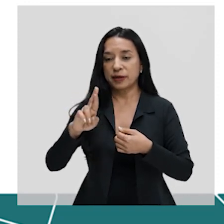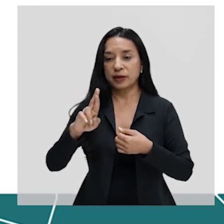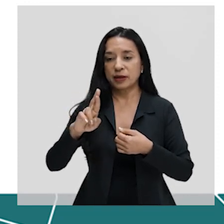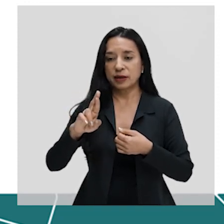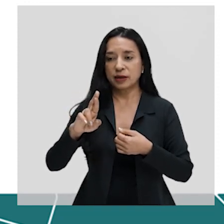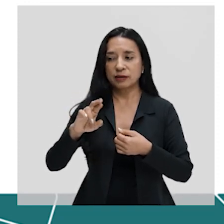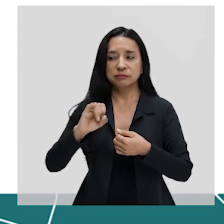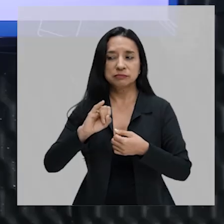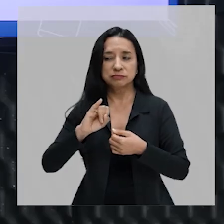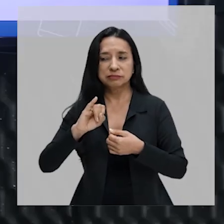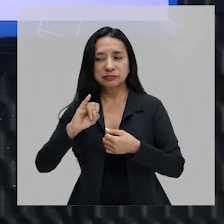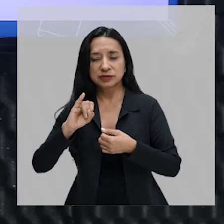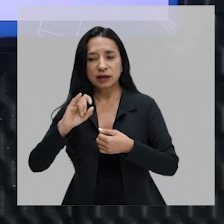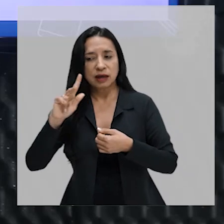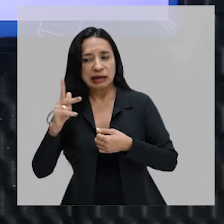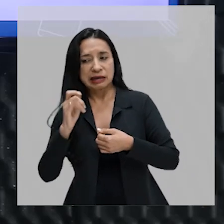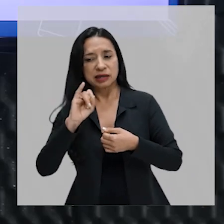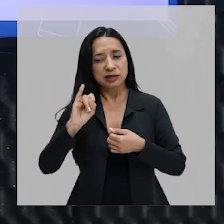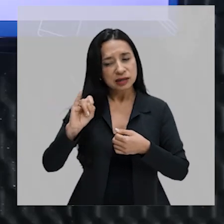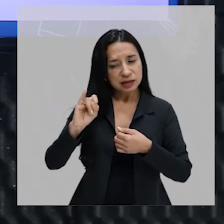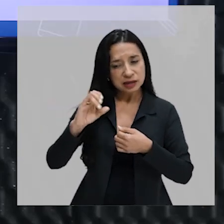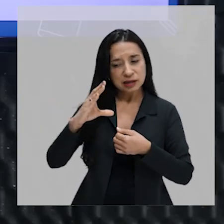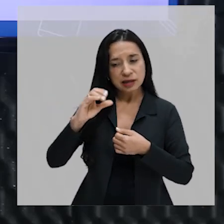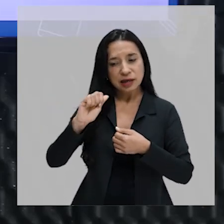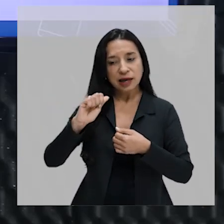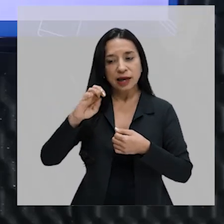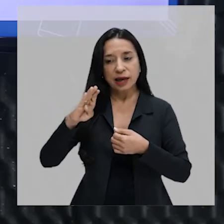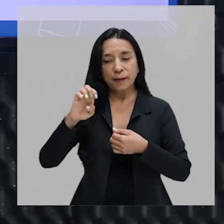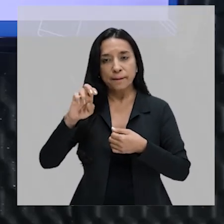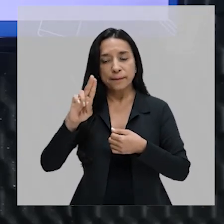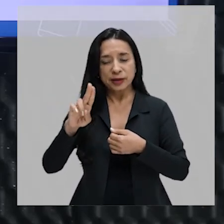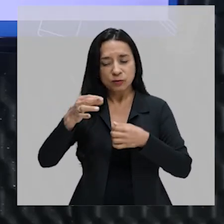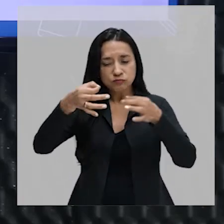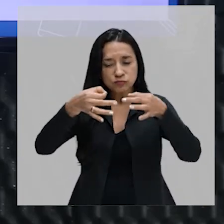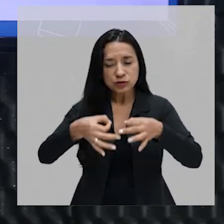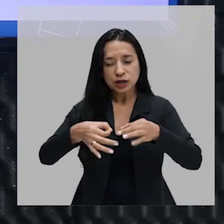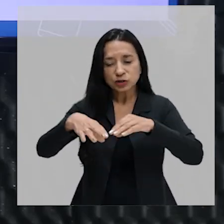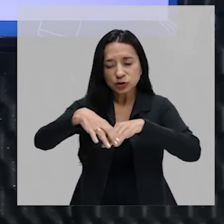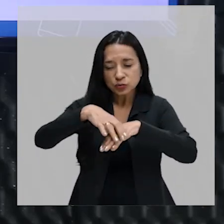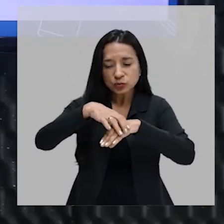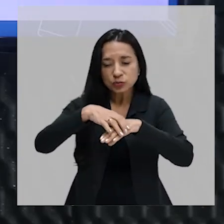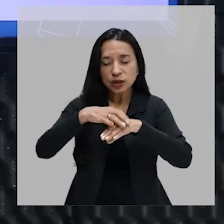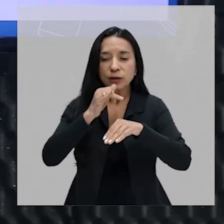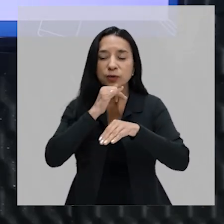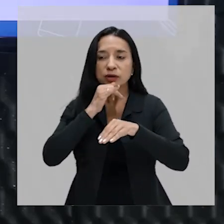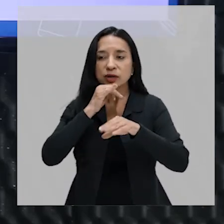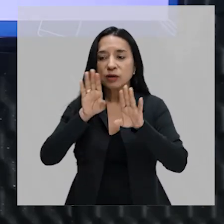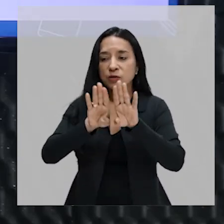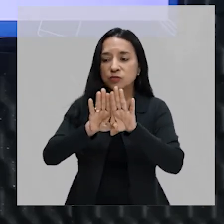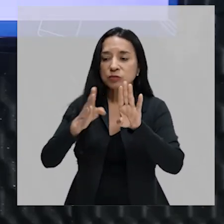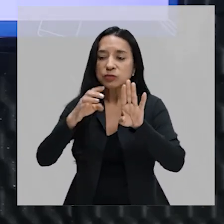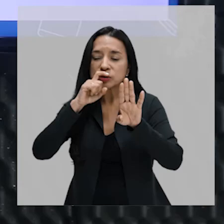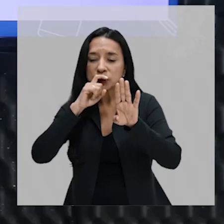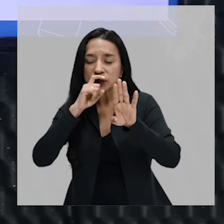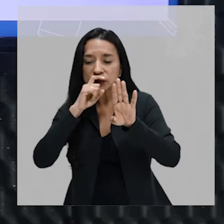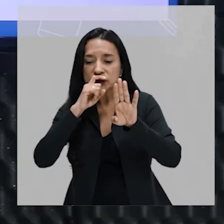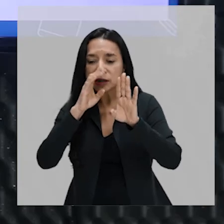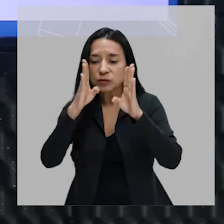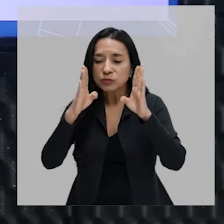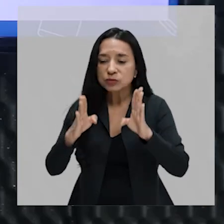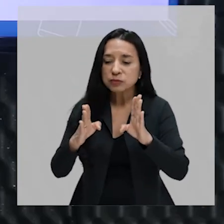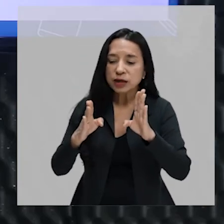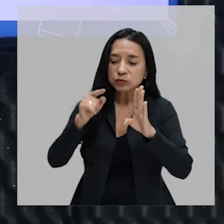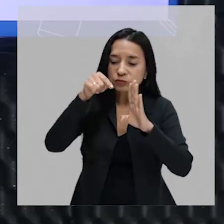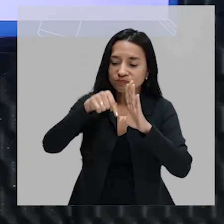Ih, cabeu. Deu certinho no lugar. Fui colocar uma geladeira no espaço pequeno. Cabe, não